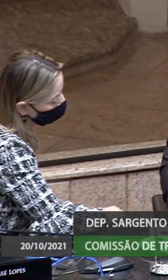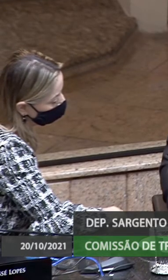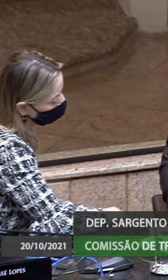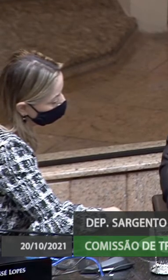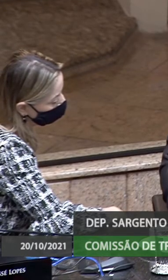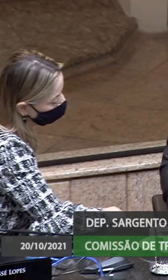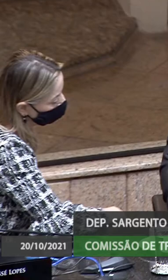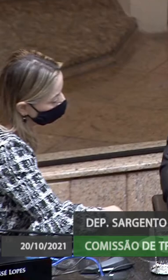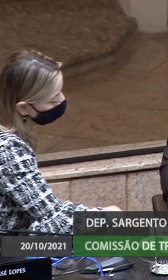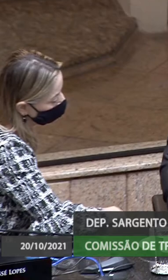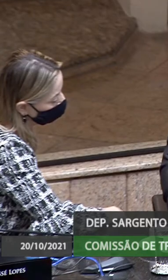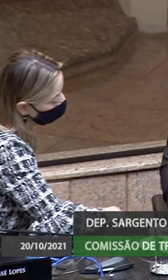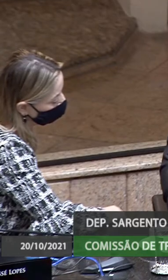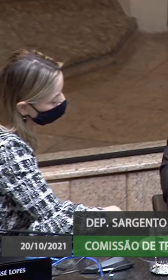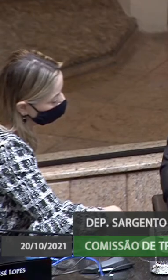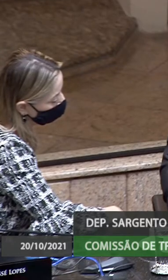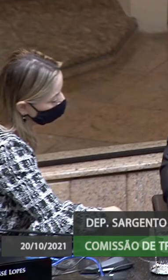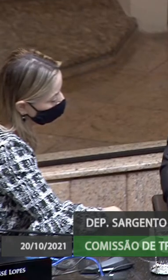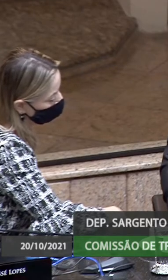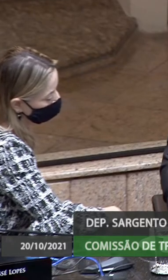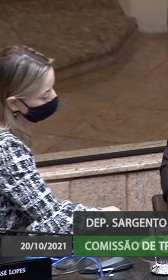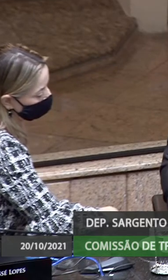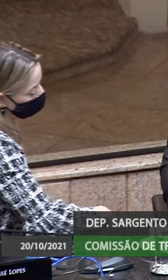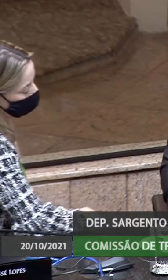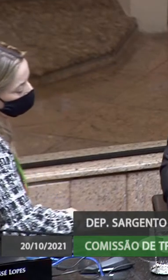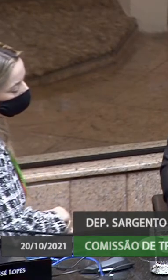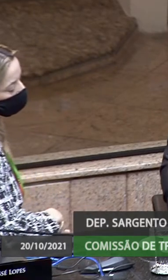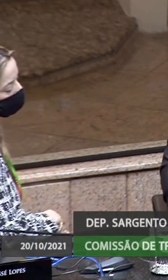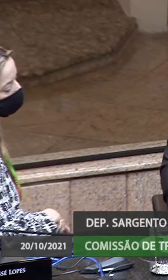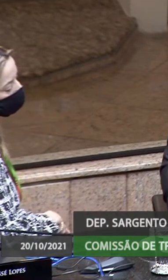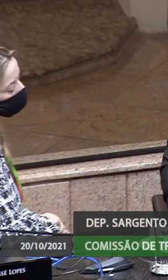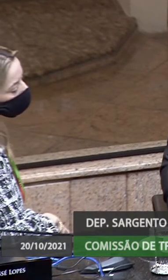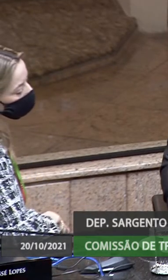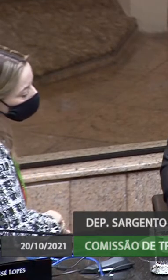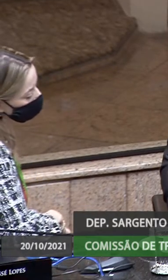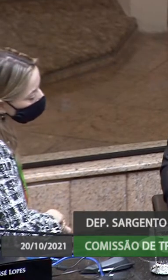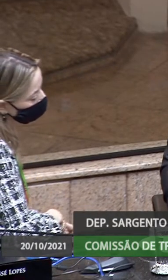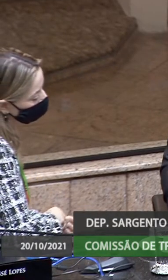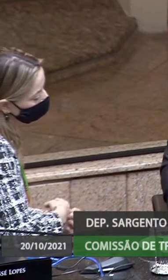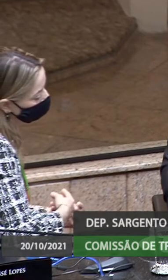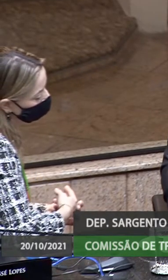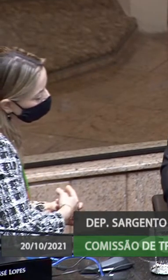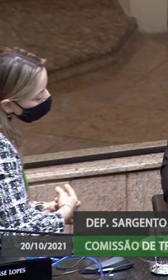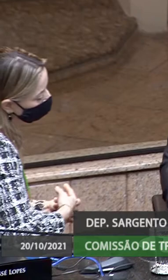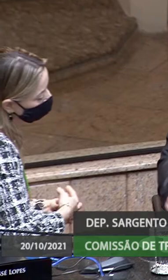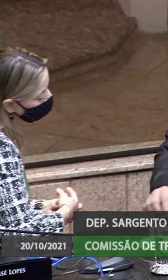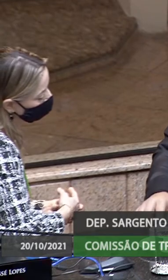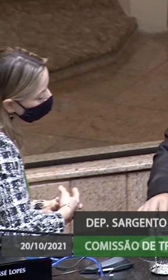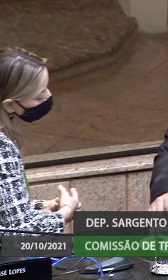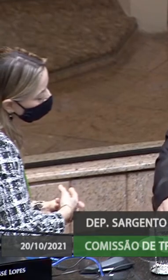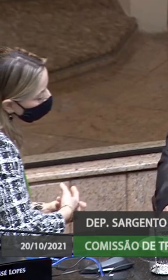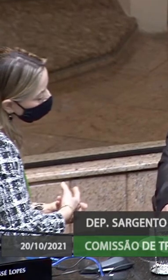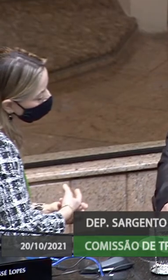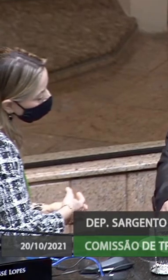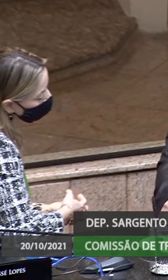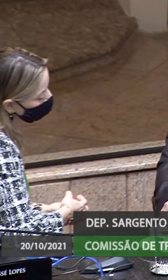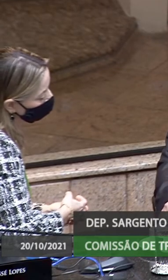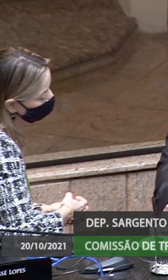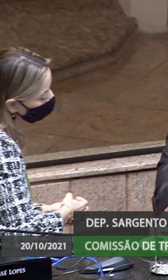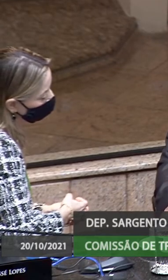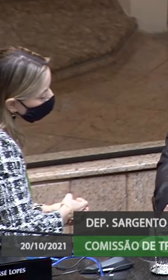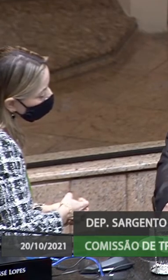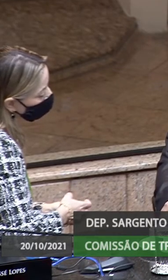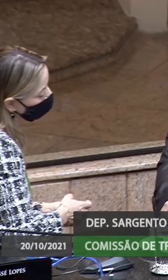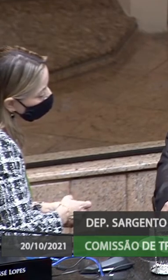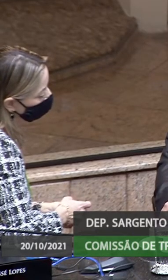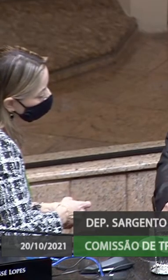redação: dispõe sobre a vedação de ocupação de cargos, empregos, funções públicas que atendam o público por pessoas